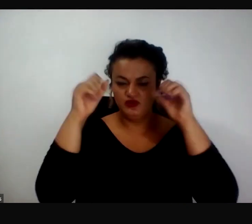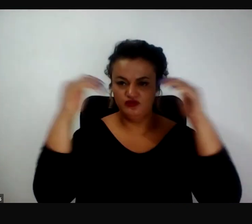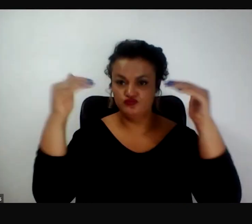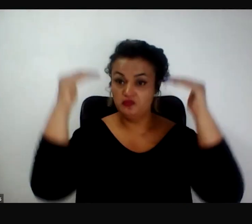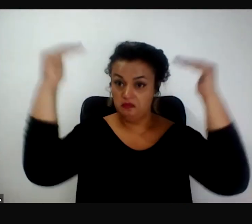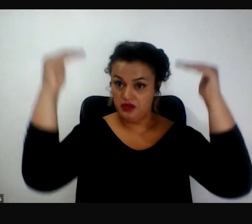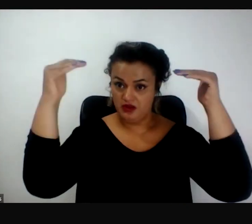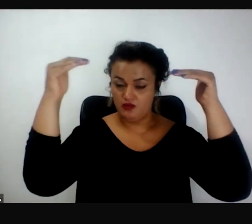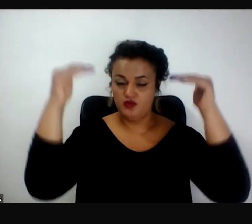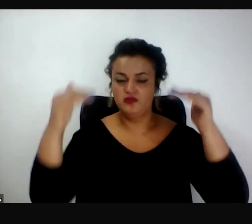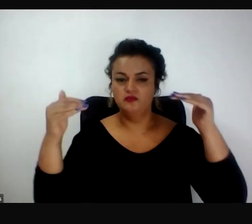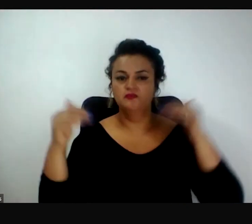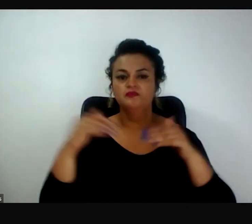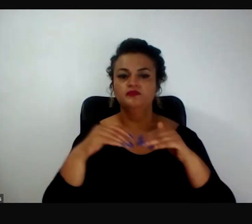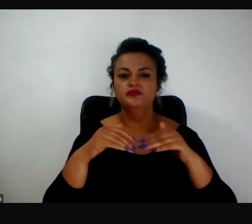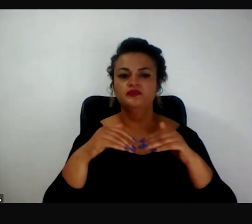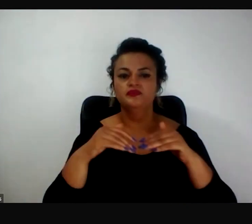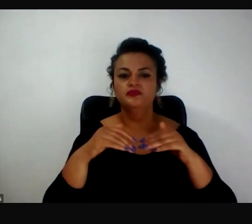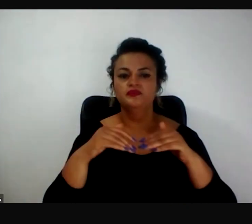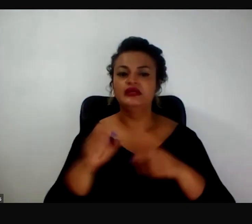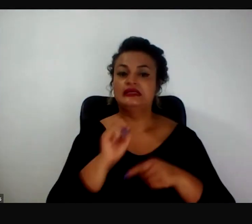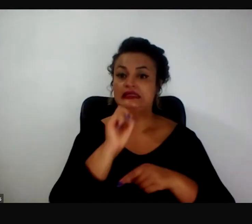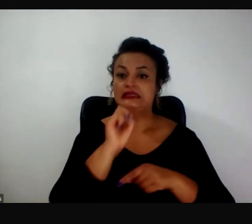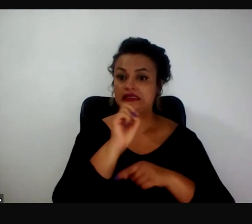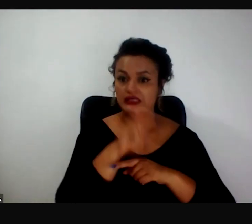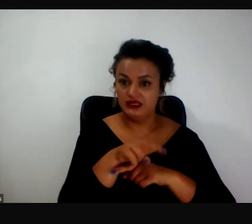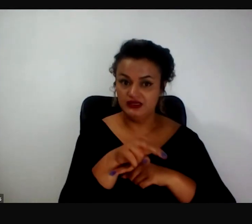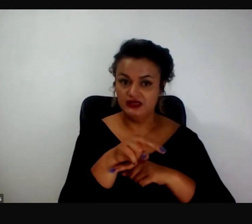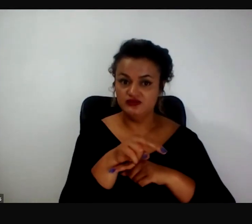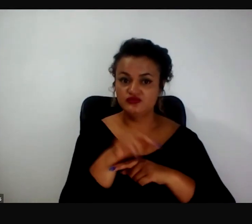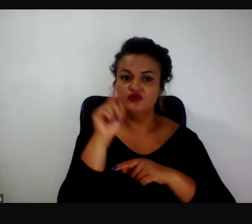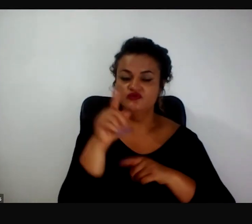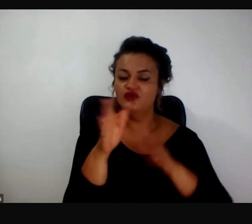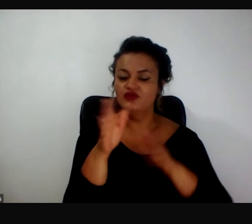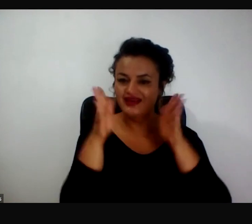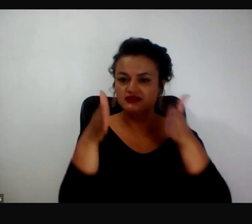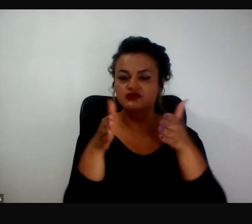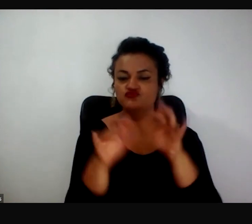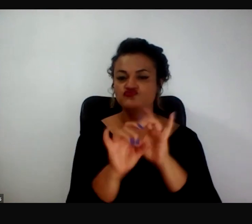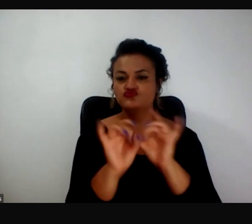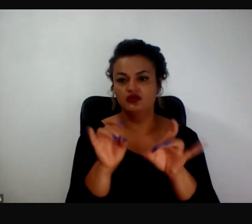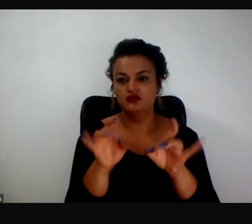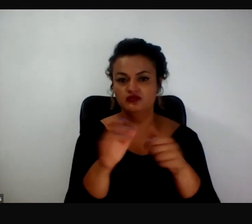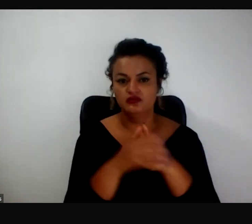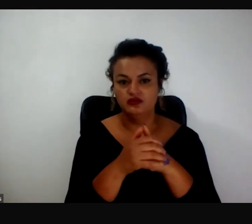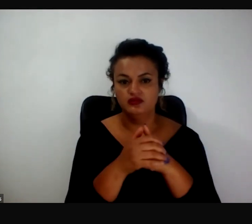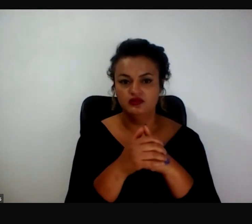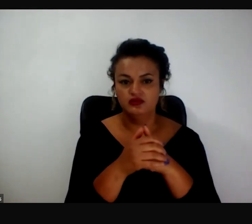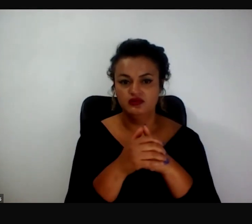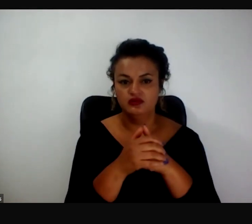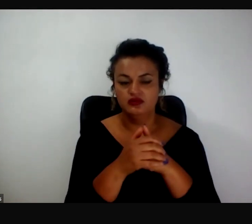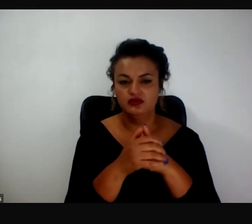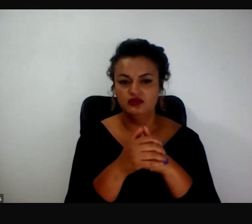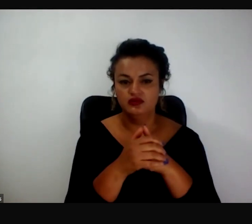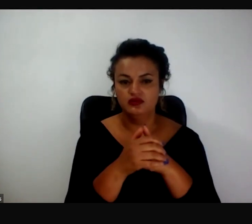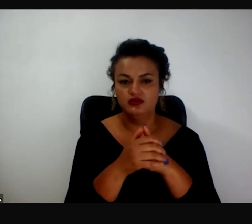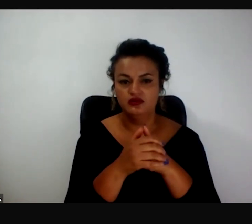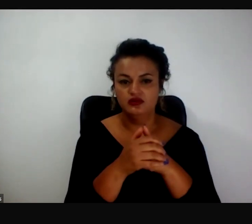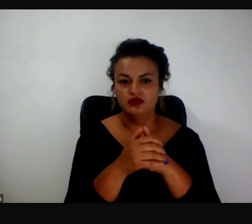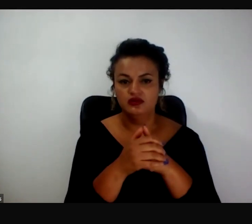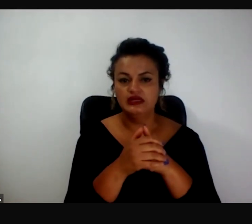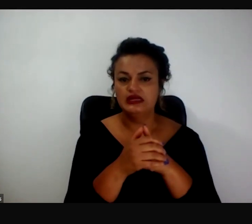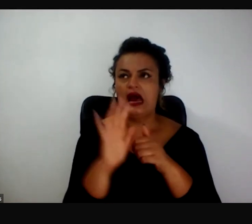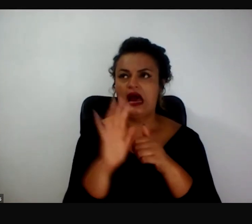geral, o ingresso foi mais restrito. Não quer dizer que não tenha muitos